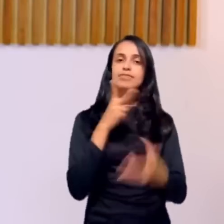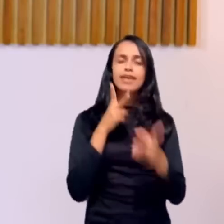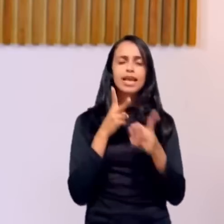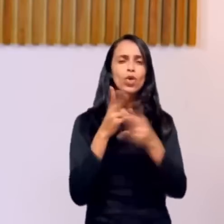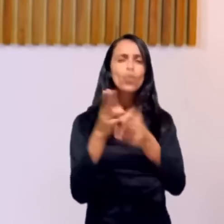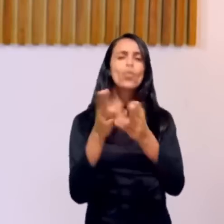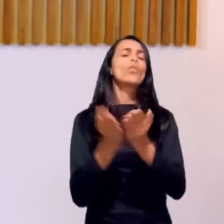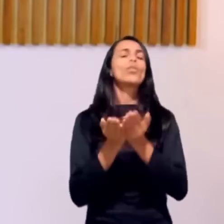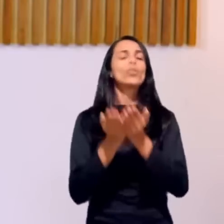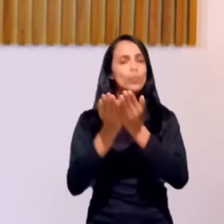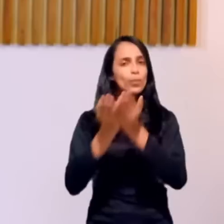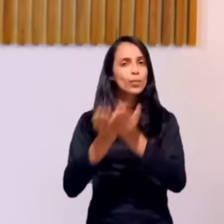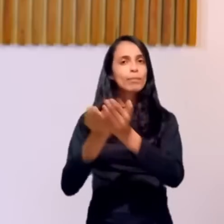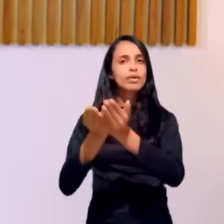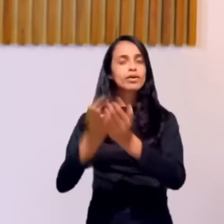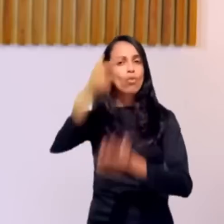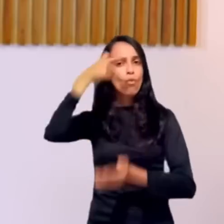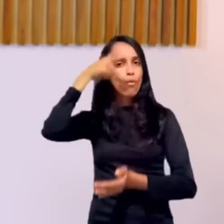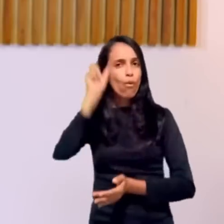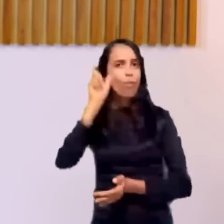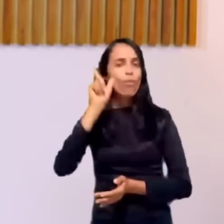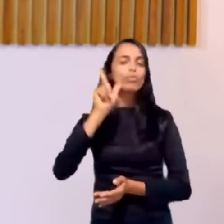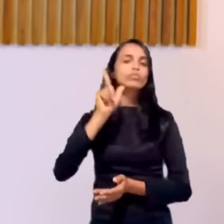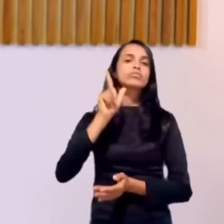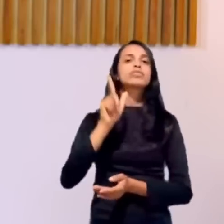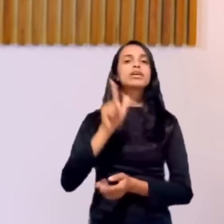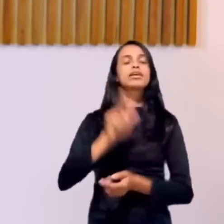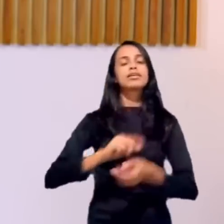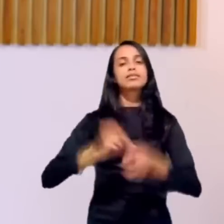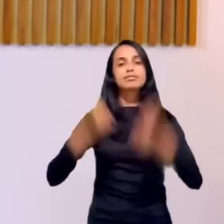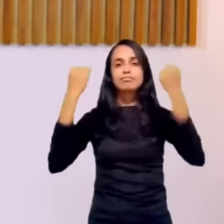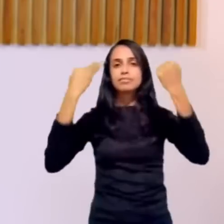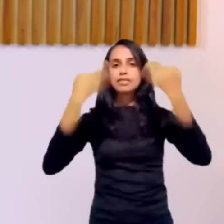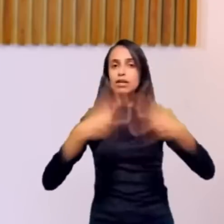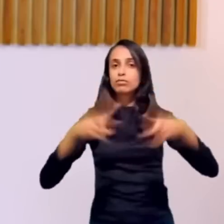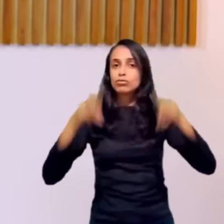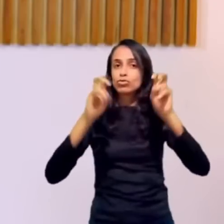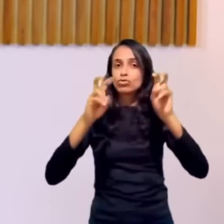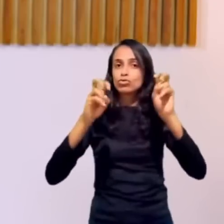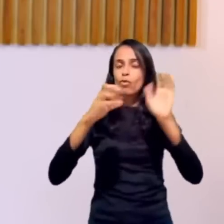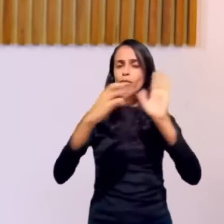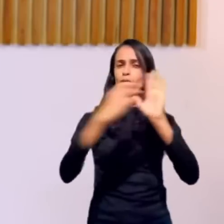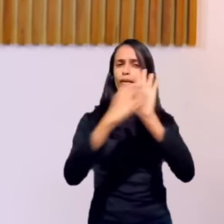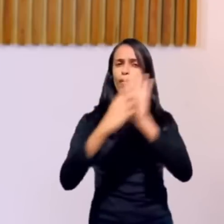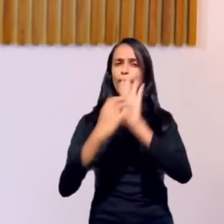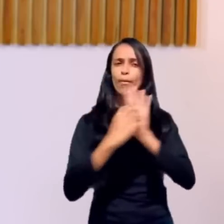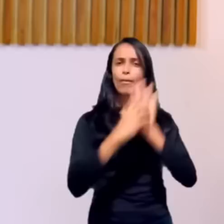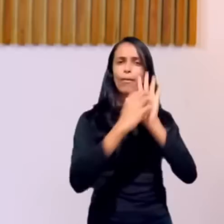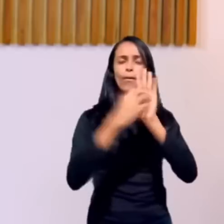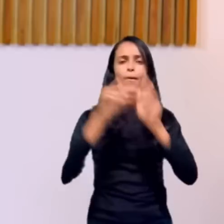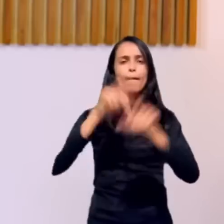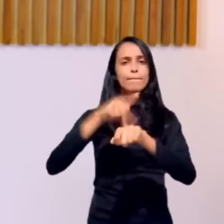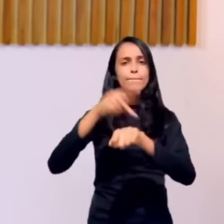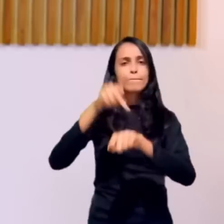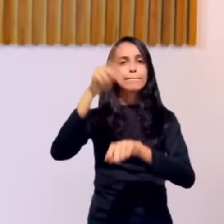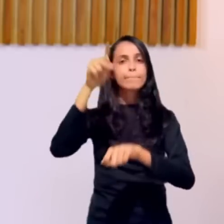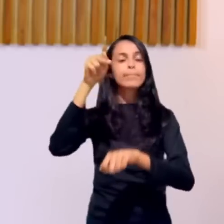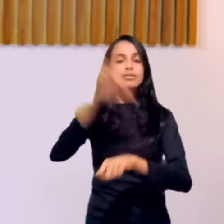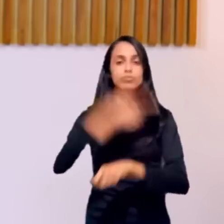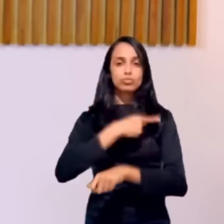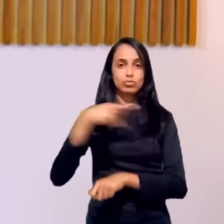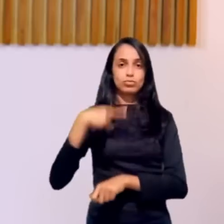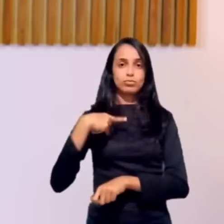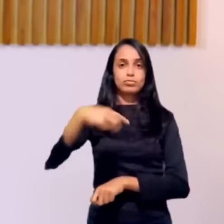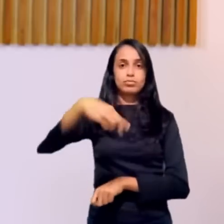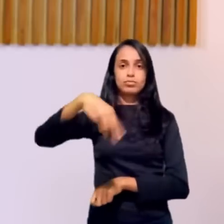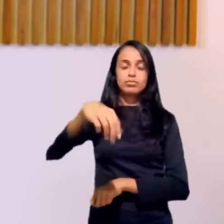falando sobre os símbolos da Páscoa. Foi bem esclarecido pelo pastor Marcelo Araújo.